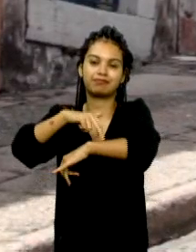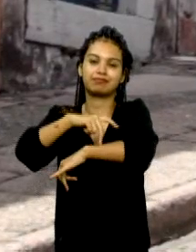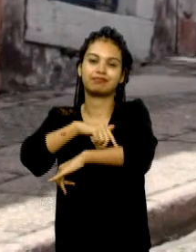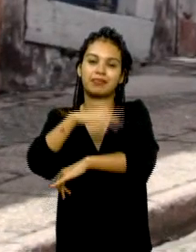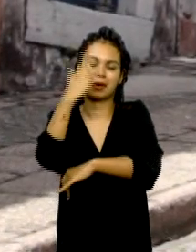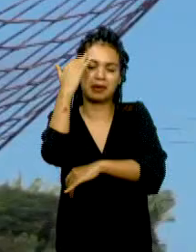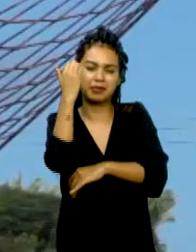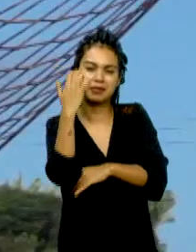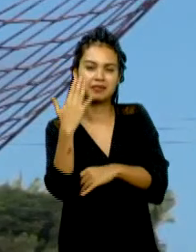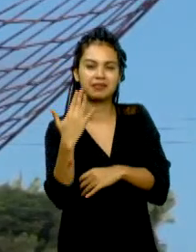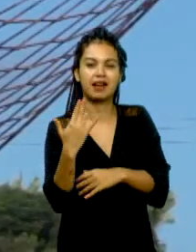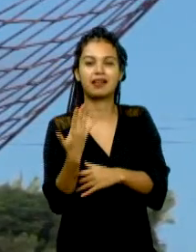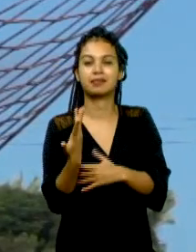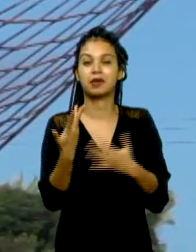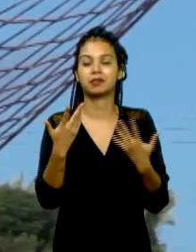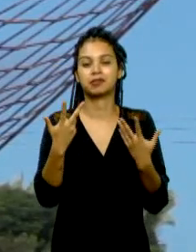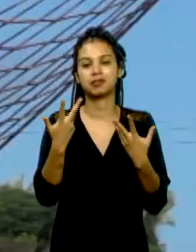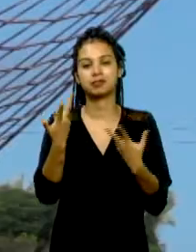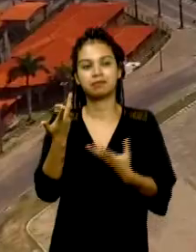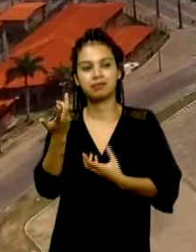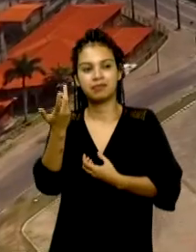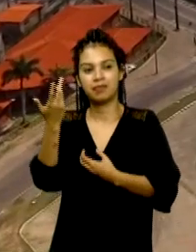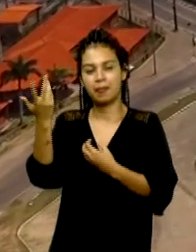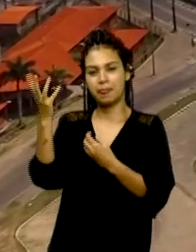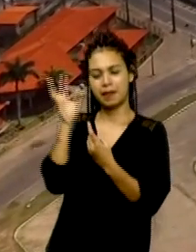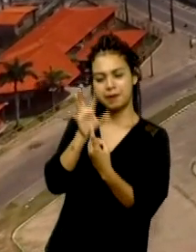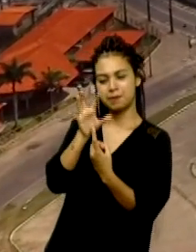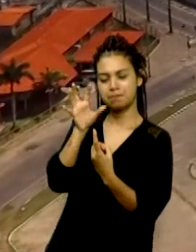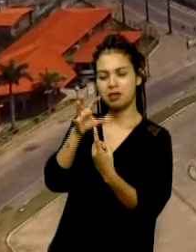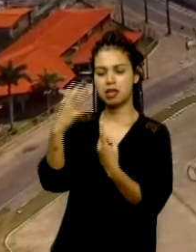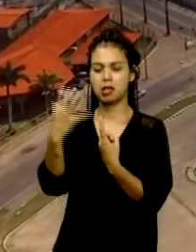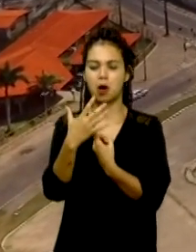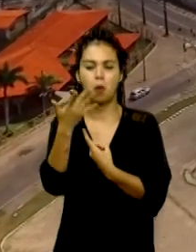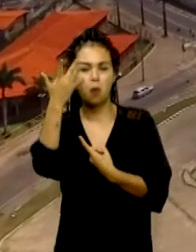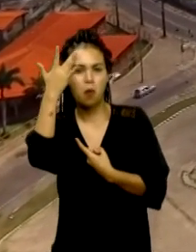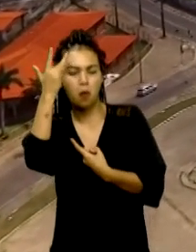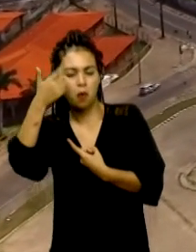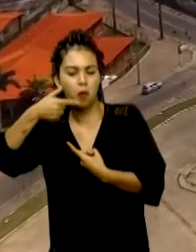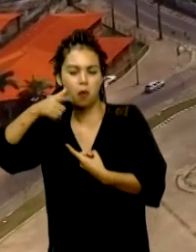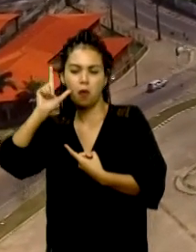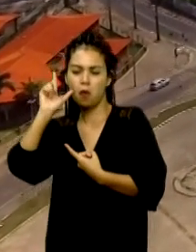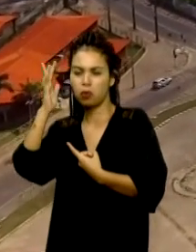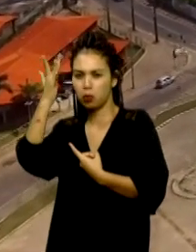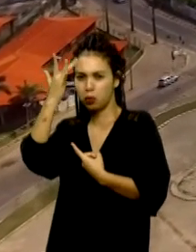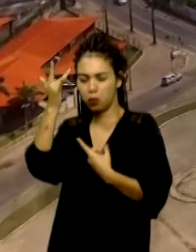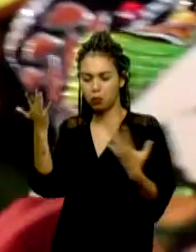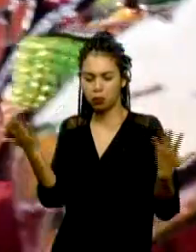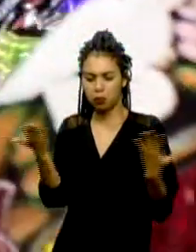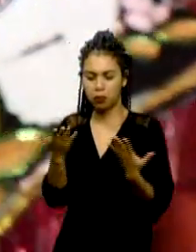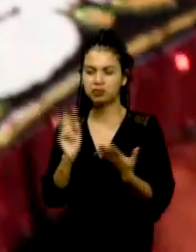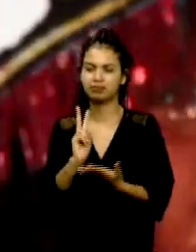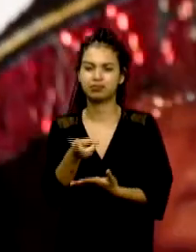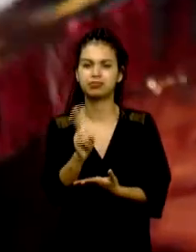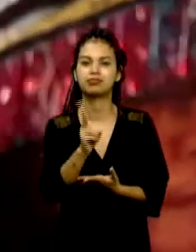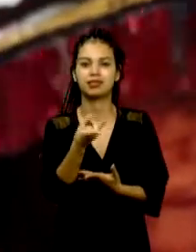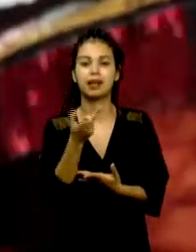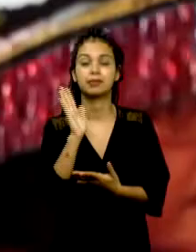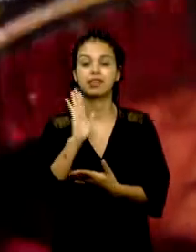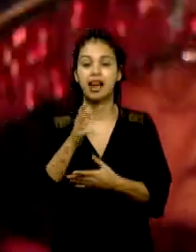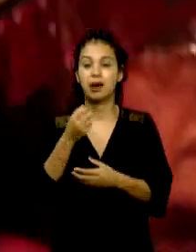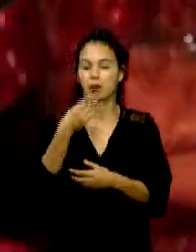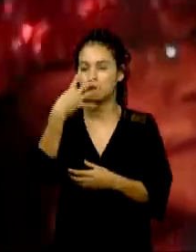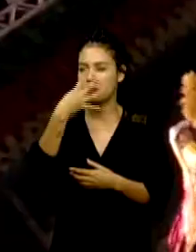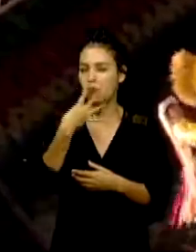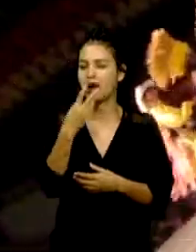louvá-la. Inspiração ontem, hoje e sempre. São Luís é mais que uma cidade. Em 4 séculos, São